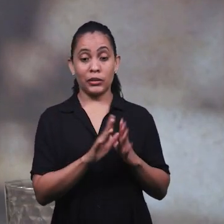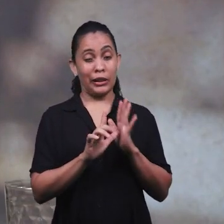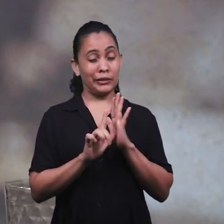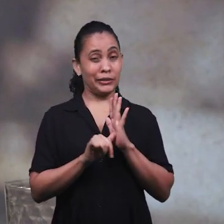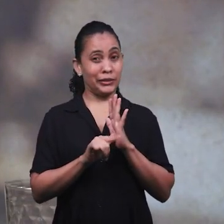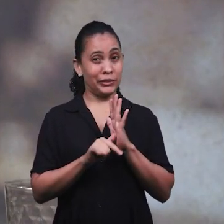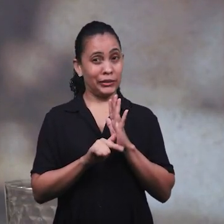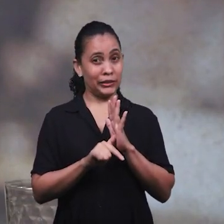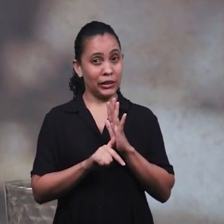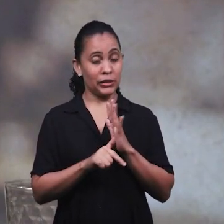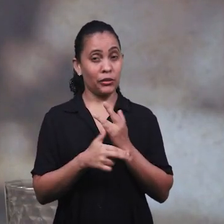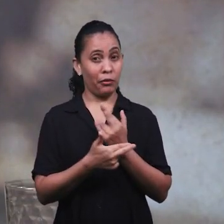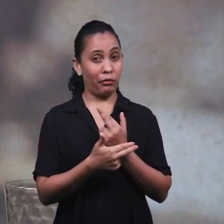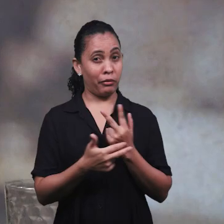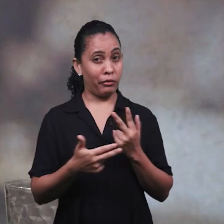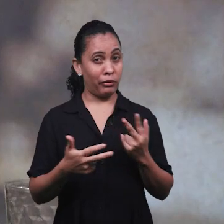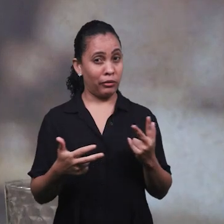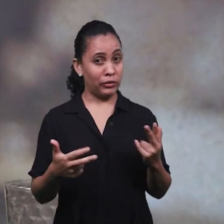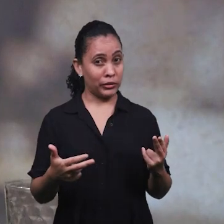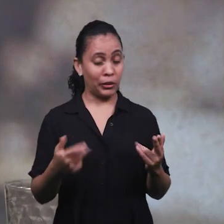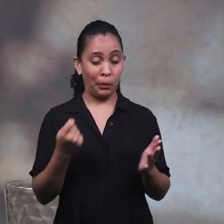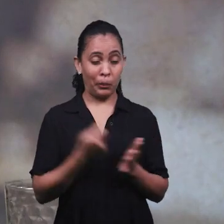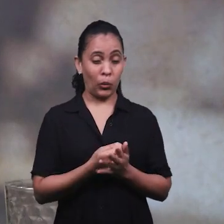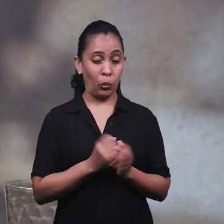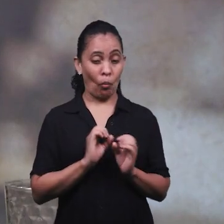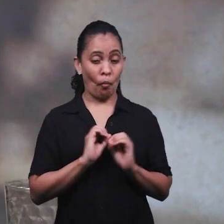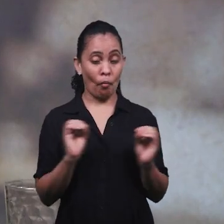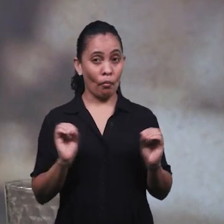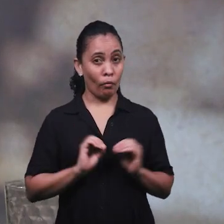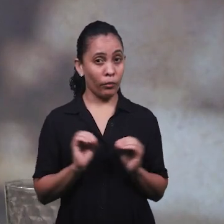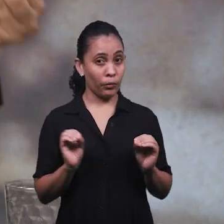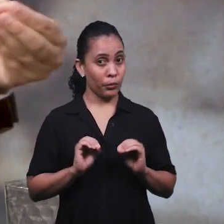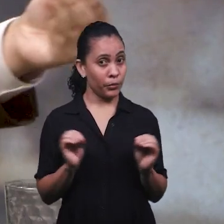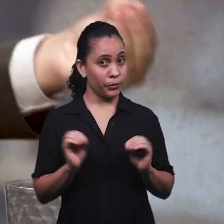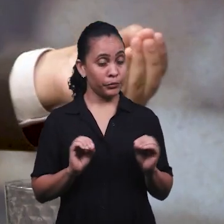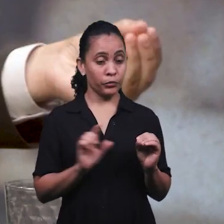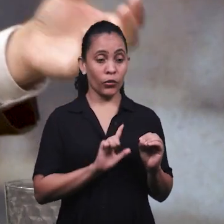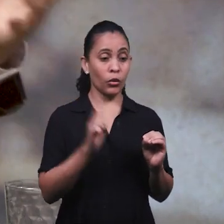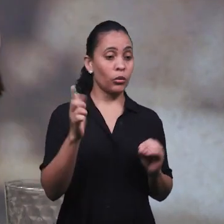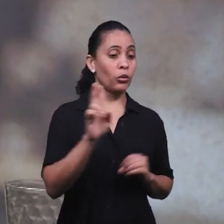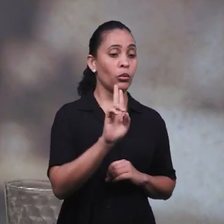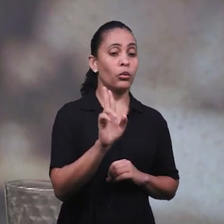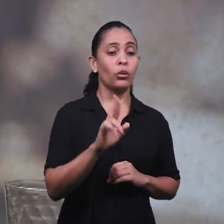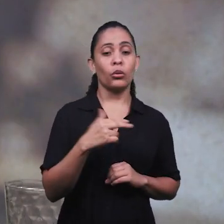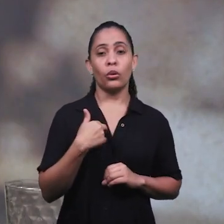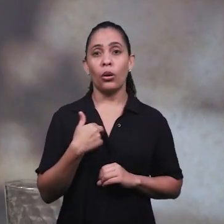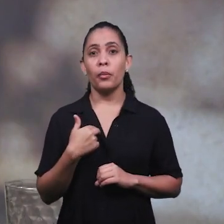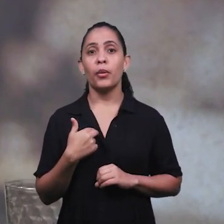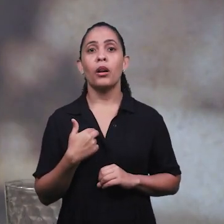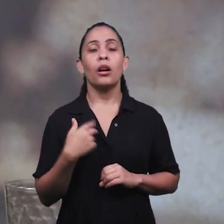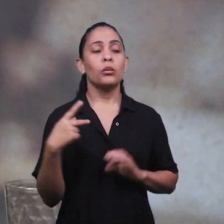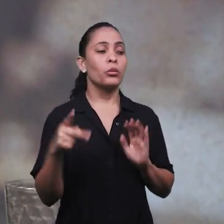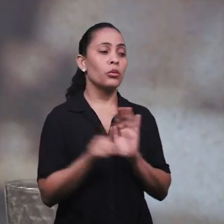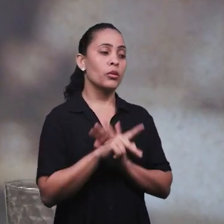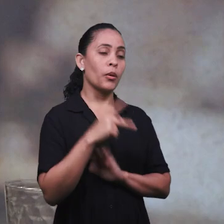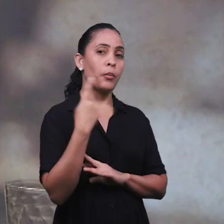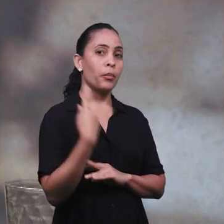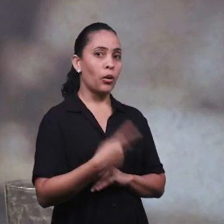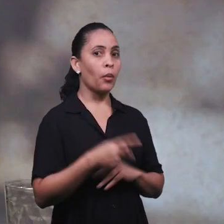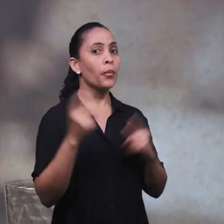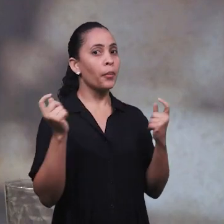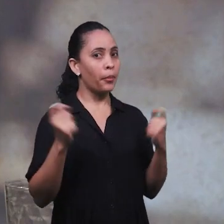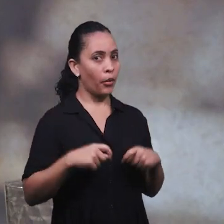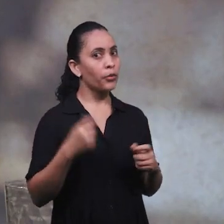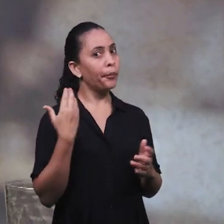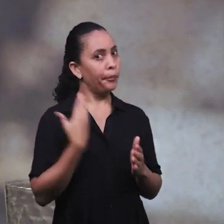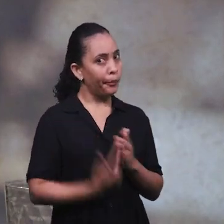atraso, você não tem valores em conta, você não tem outros bens no seu nome, o seu próprio imóvel pode ser